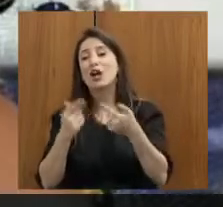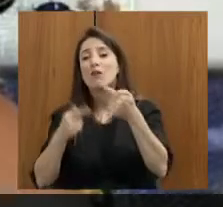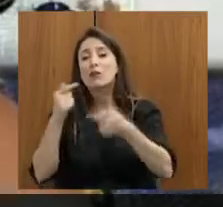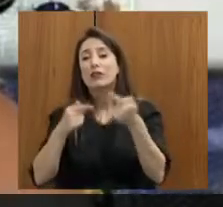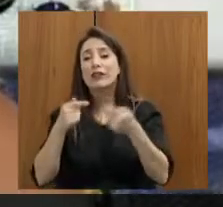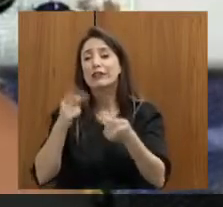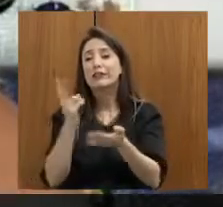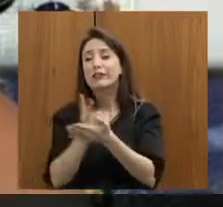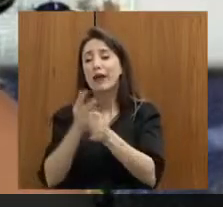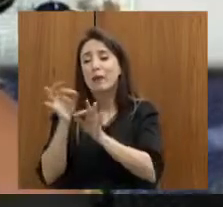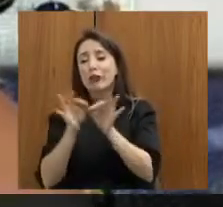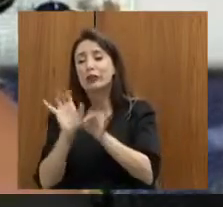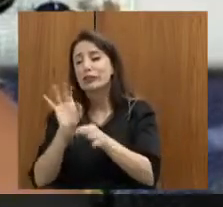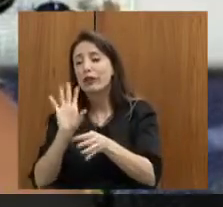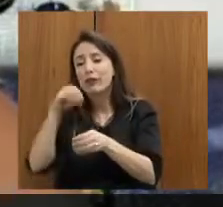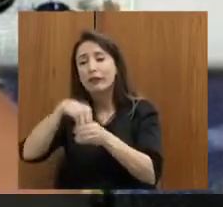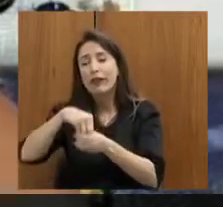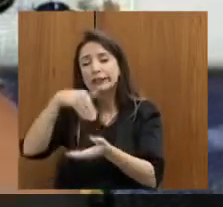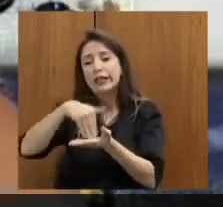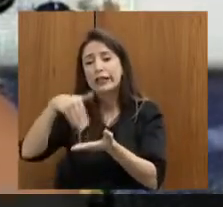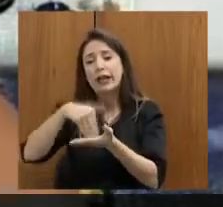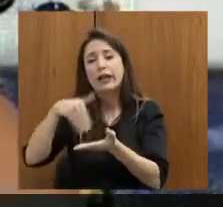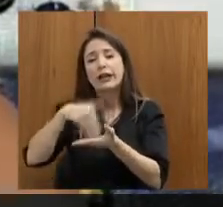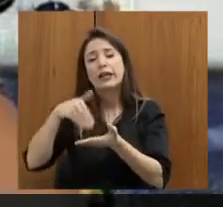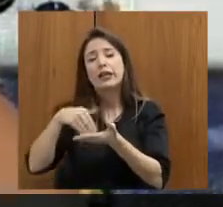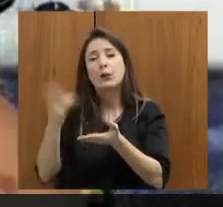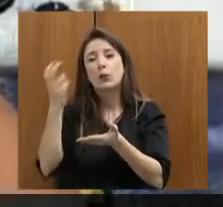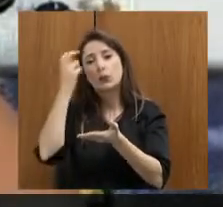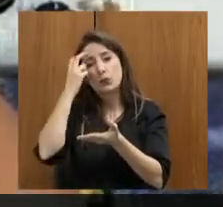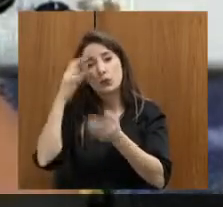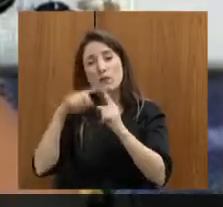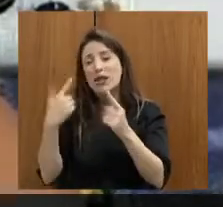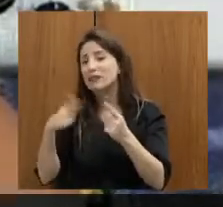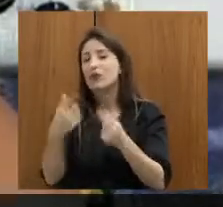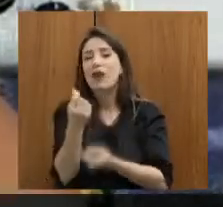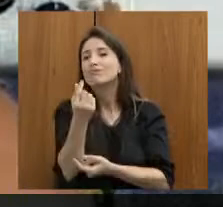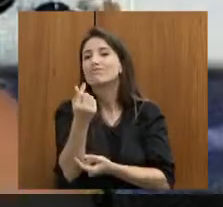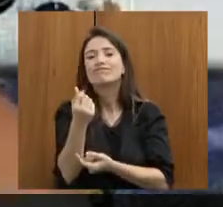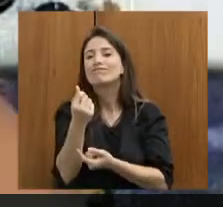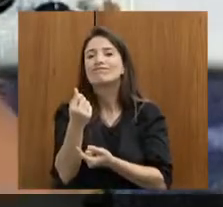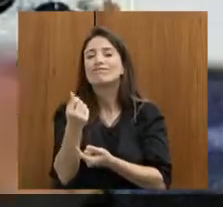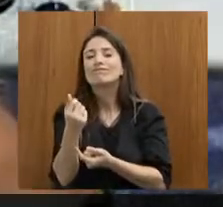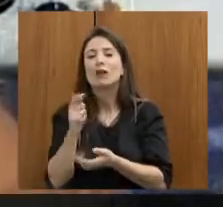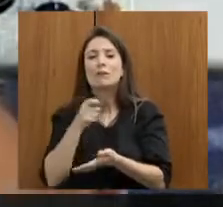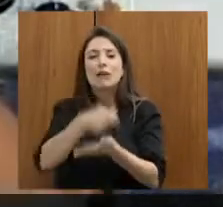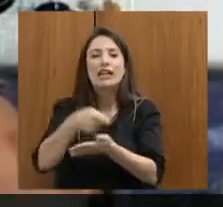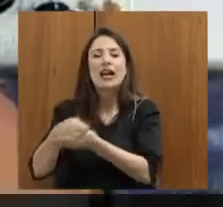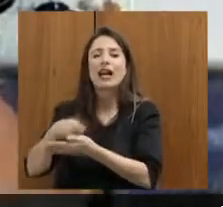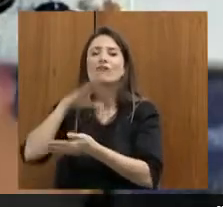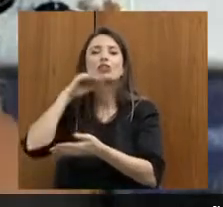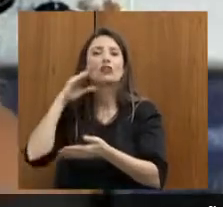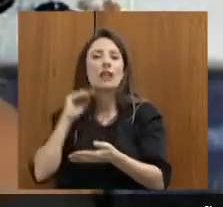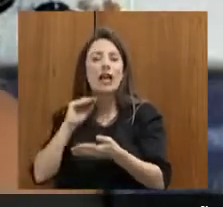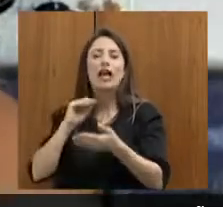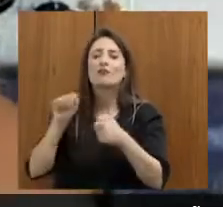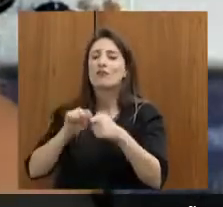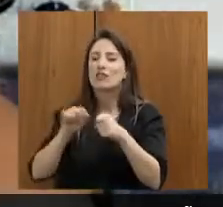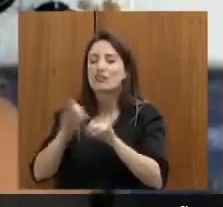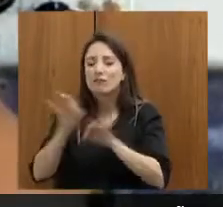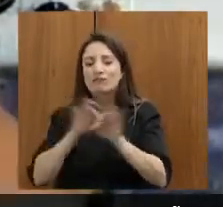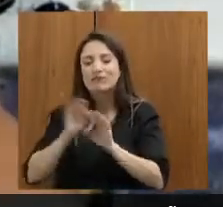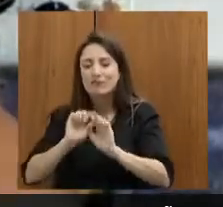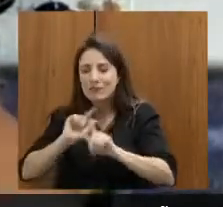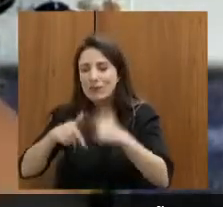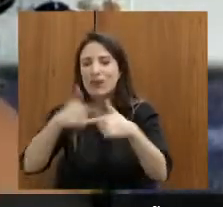Secretaria de Cultura e sequer conseguem se manter se deve ter recursos para manter os próprios servidores da própria atividade laboral